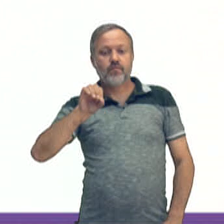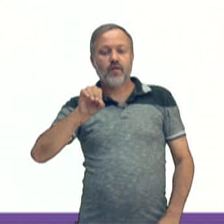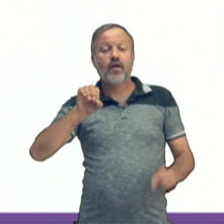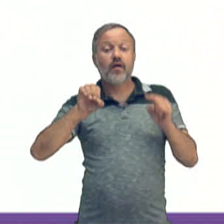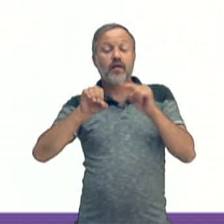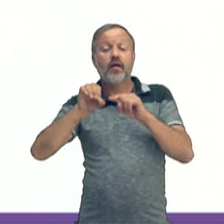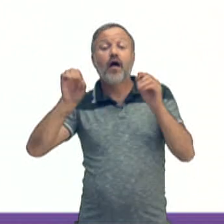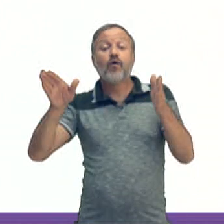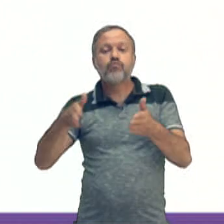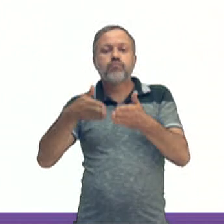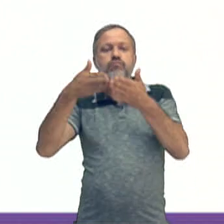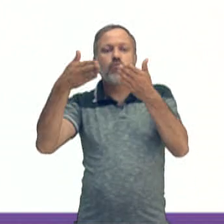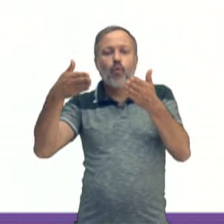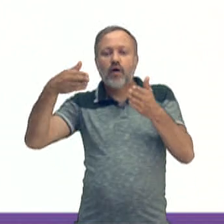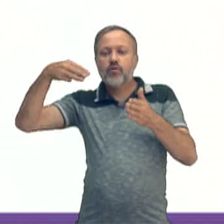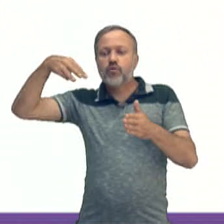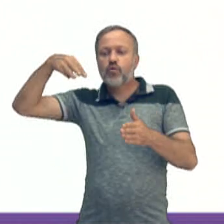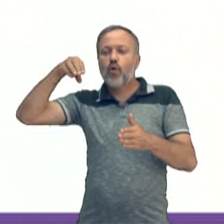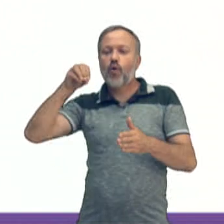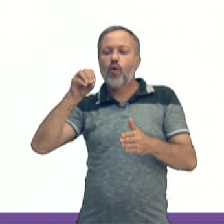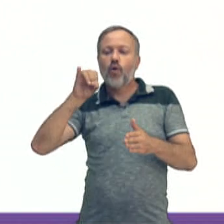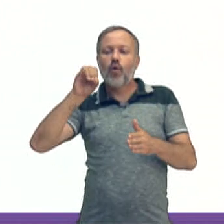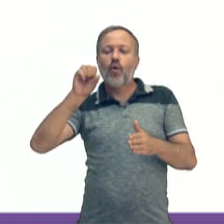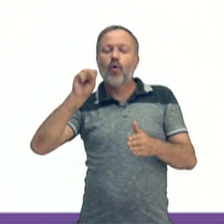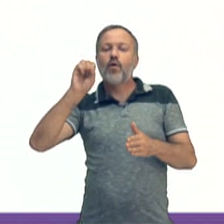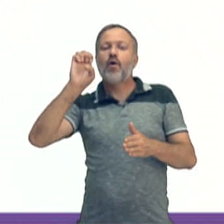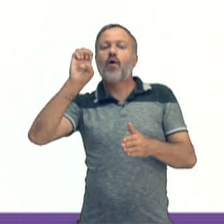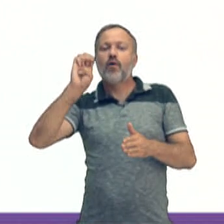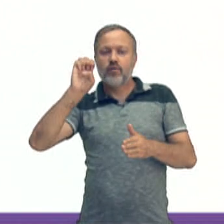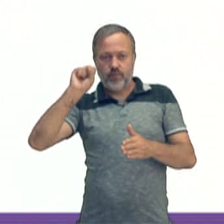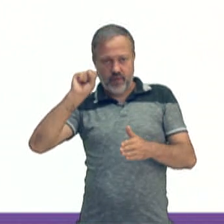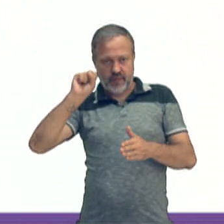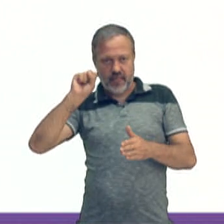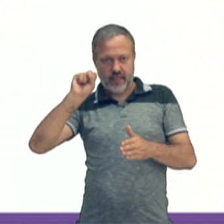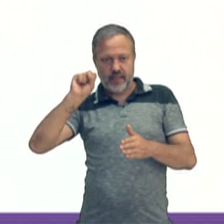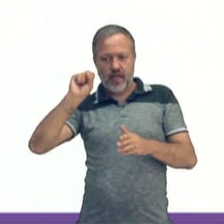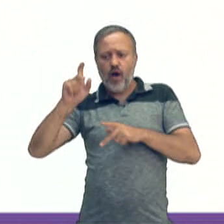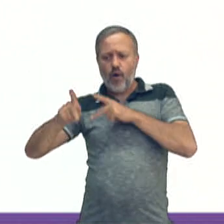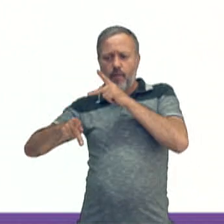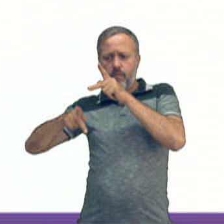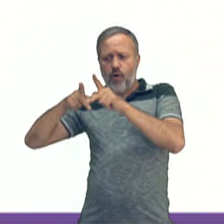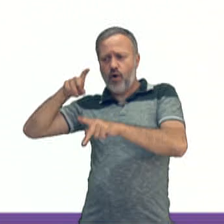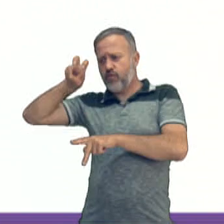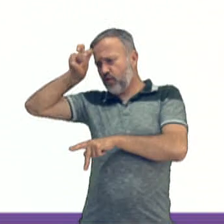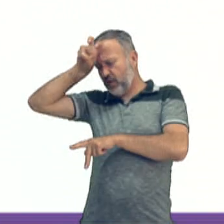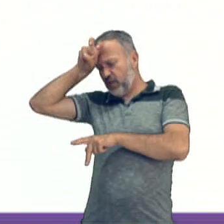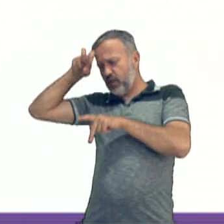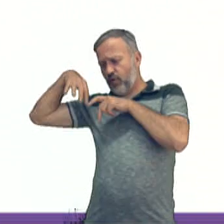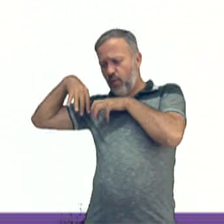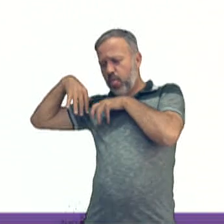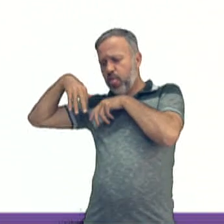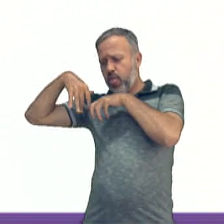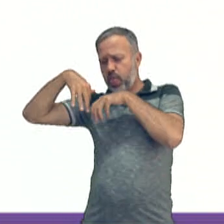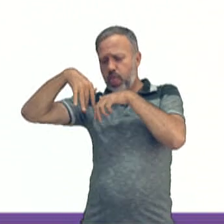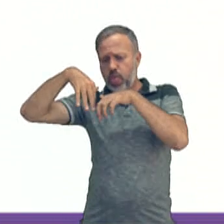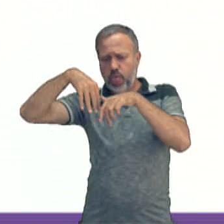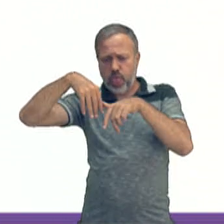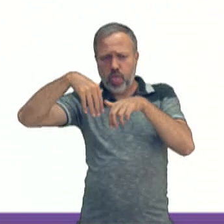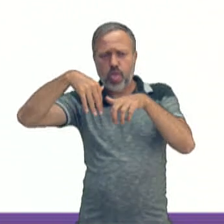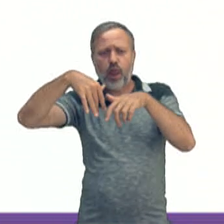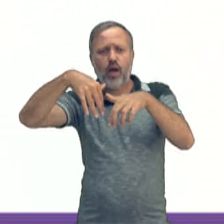e atravessou o deserto em busca da Terra Santa, mais ou menos 1447 a.C. É um